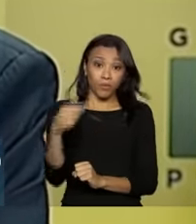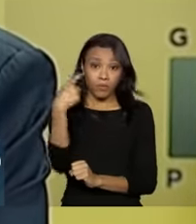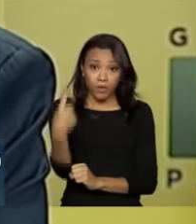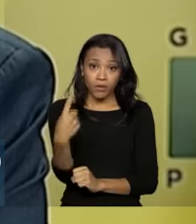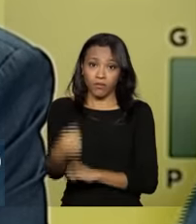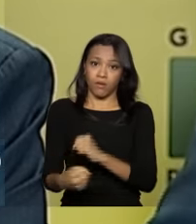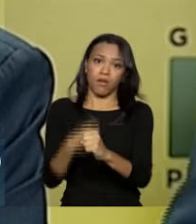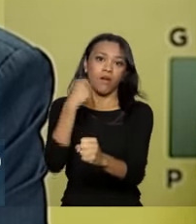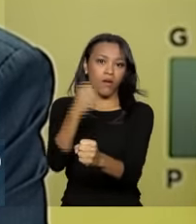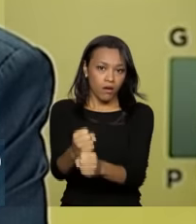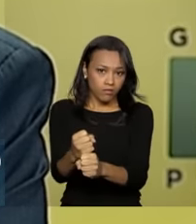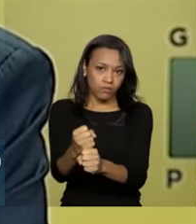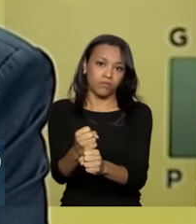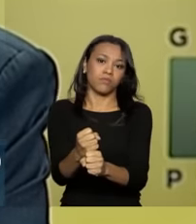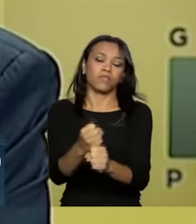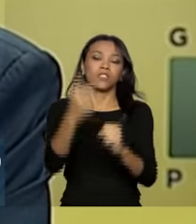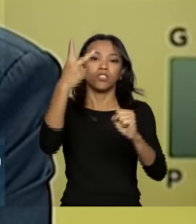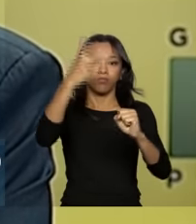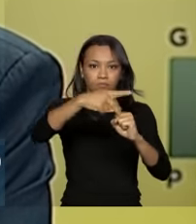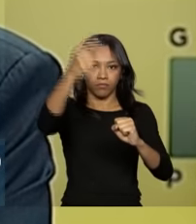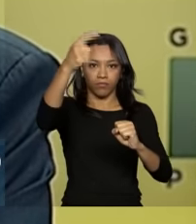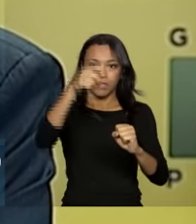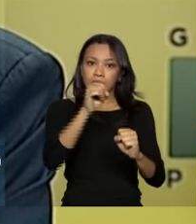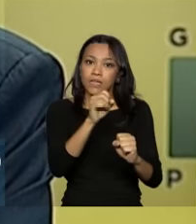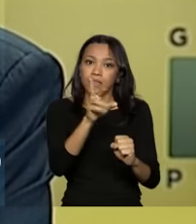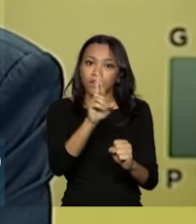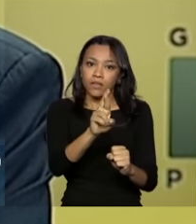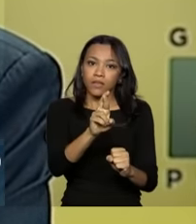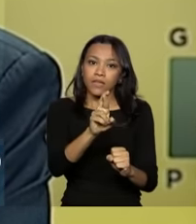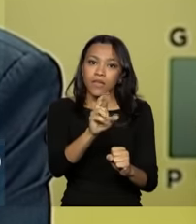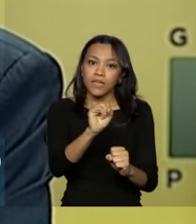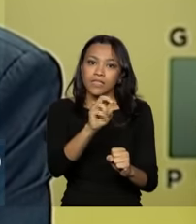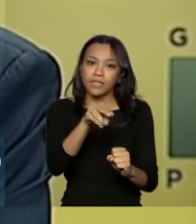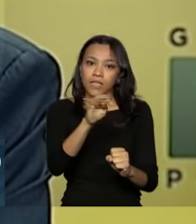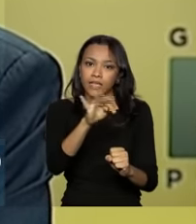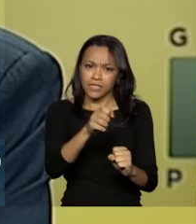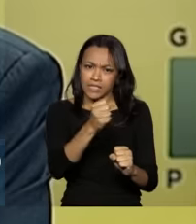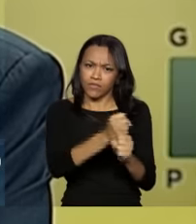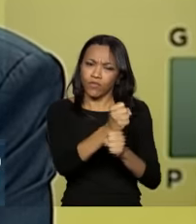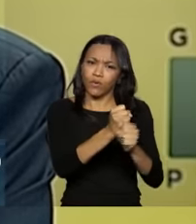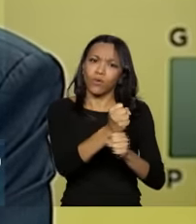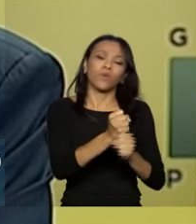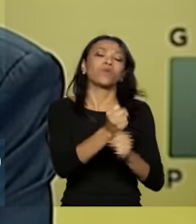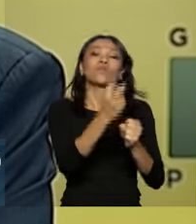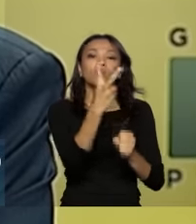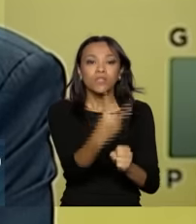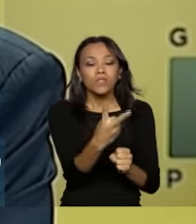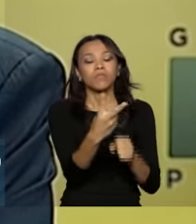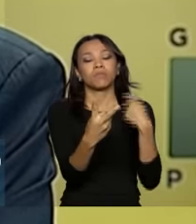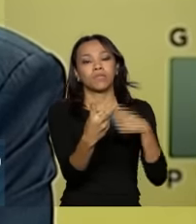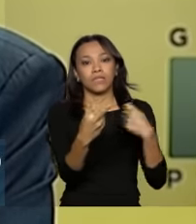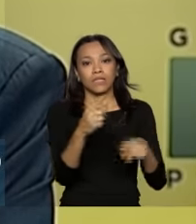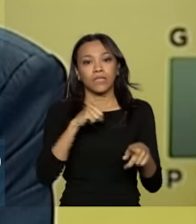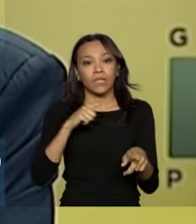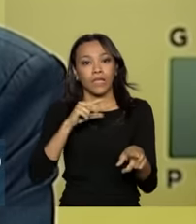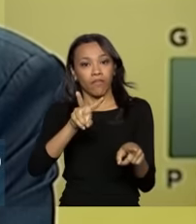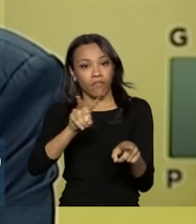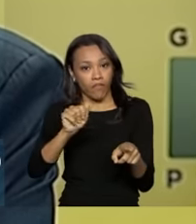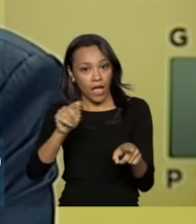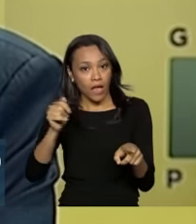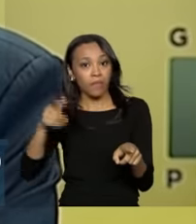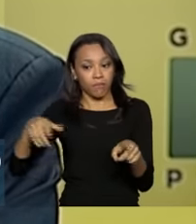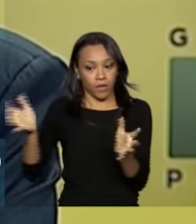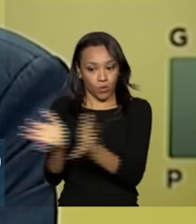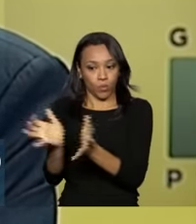residência. Se a residência que ele fizer for uma residência de 2 anos, terá que haver vaga não só para aquele que se forma,